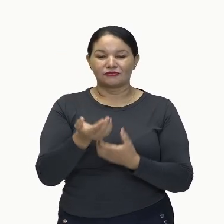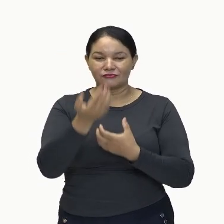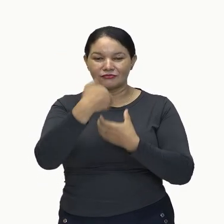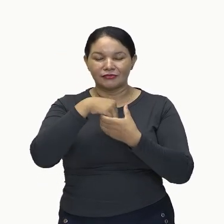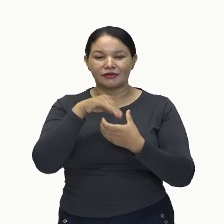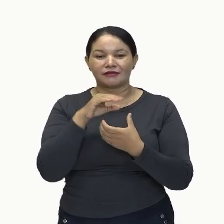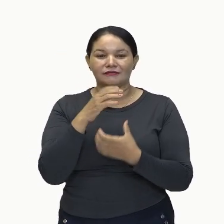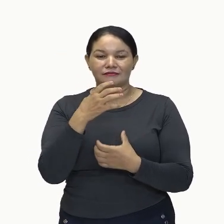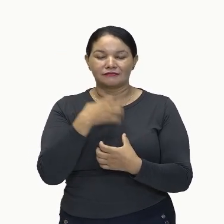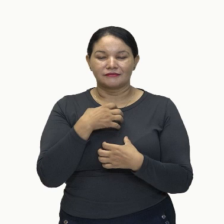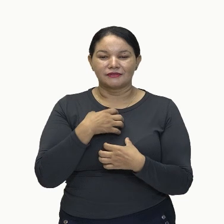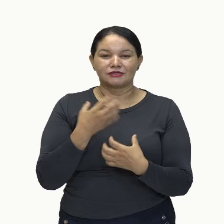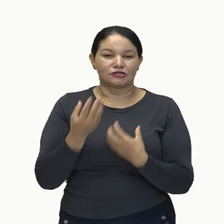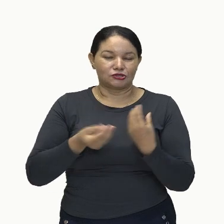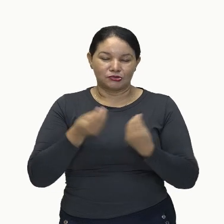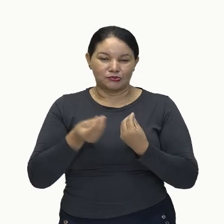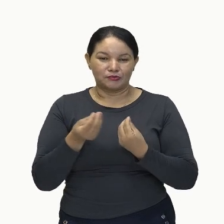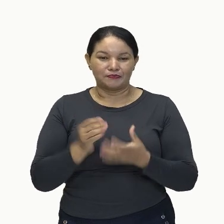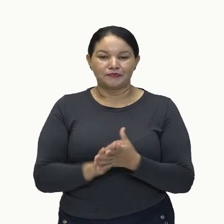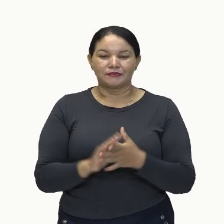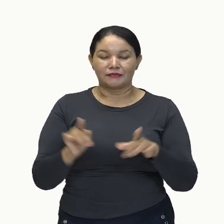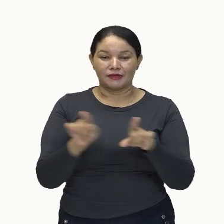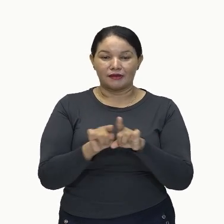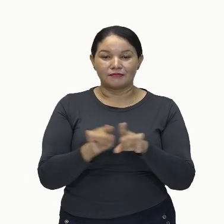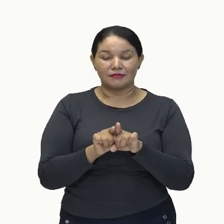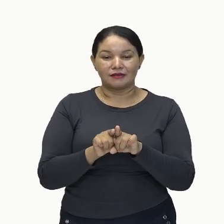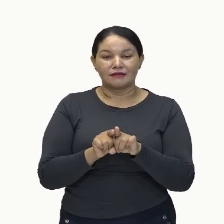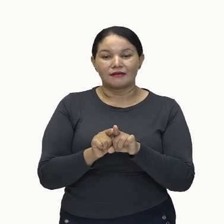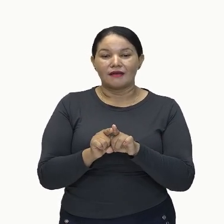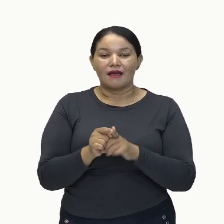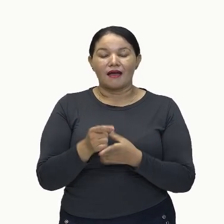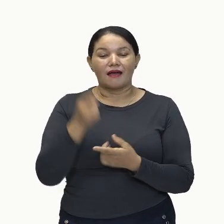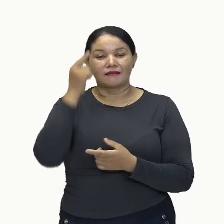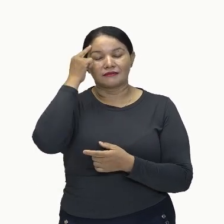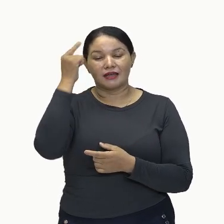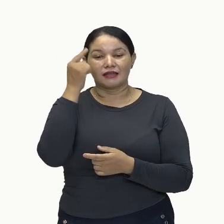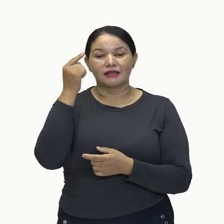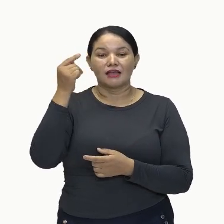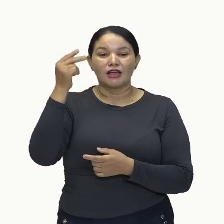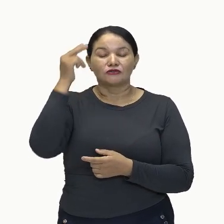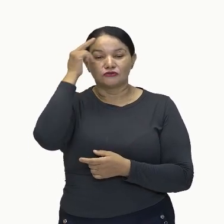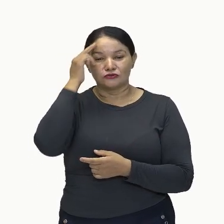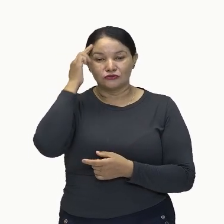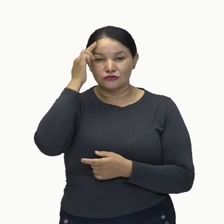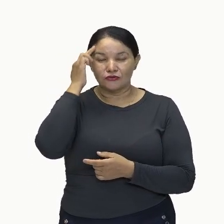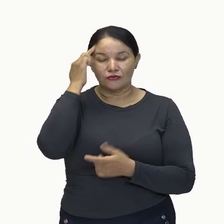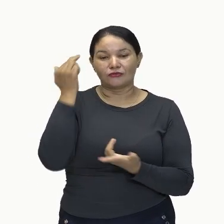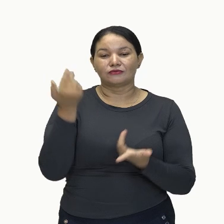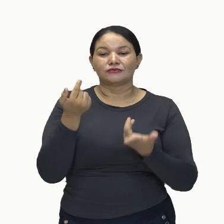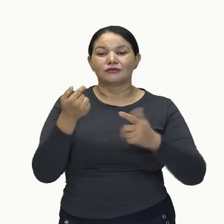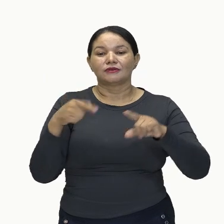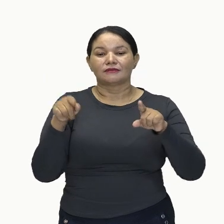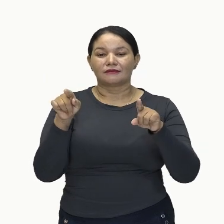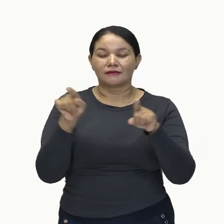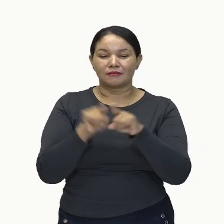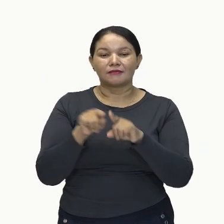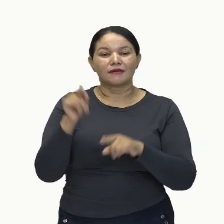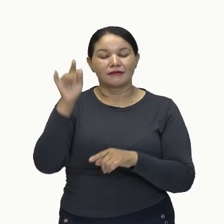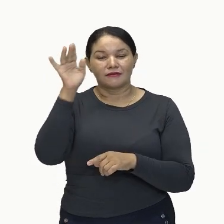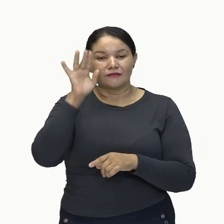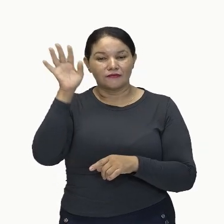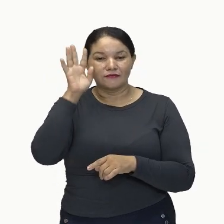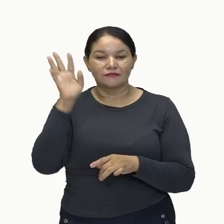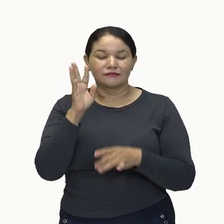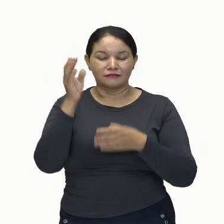Incorporou elementos do sonho, certo? Voltou-se para os estudos do inconsciente, como eu mencionei, do ego,